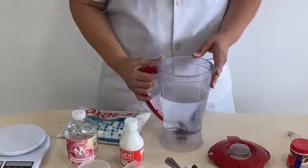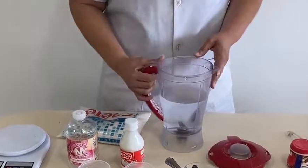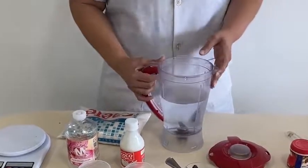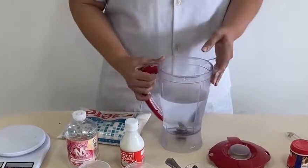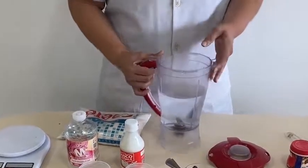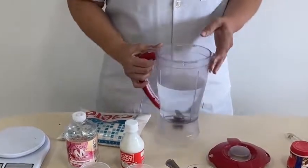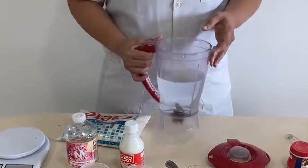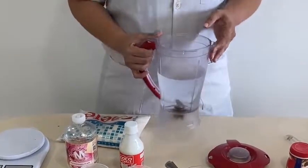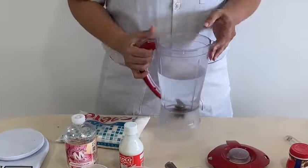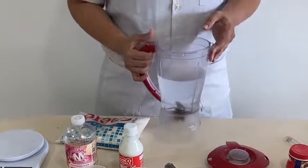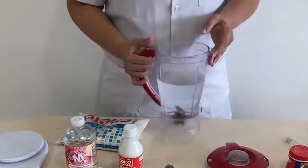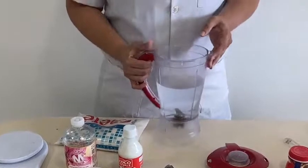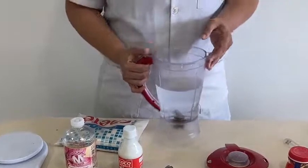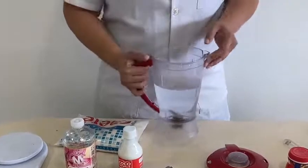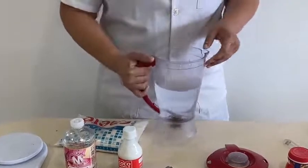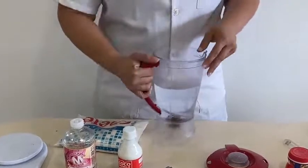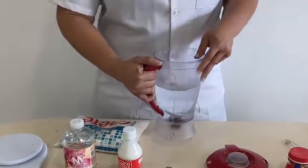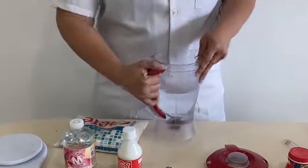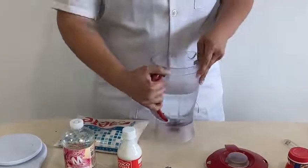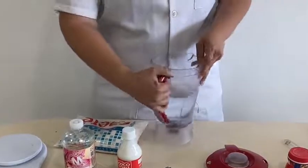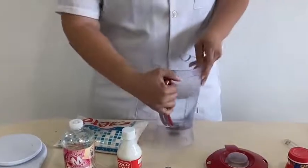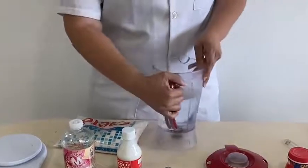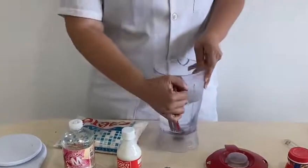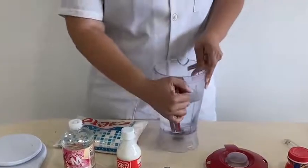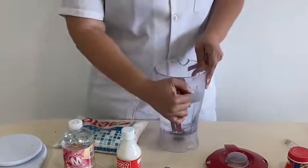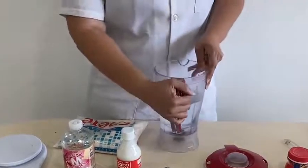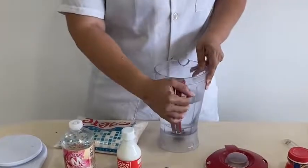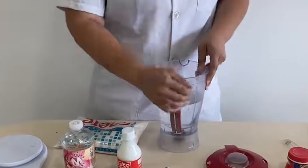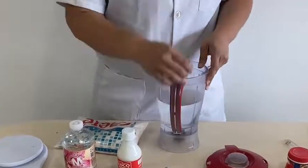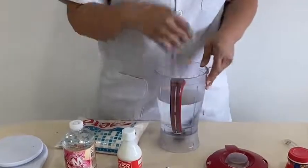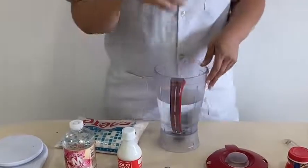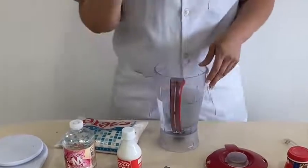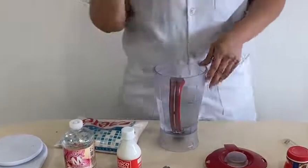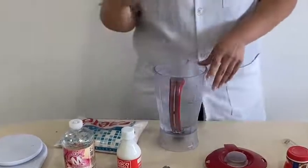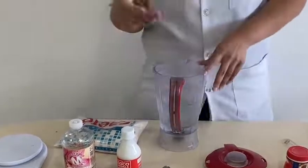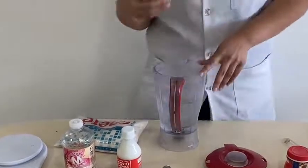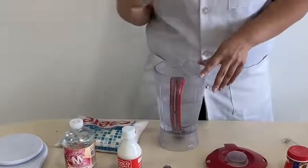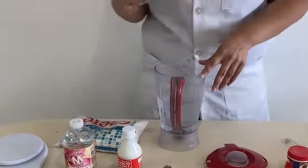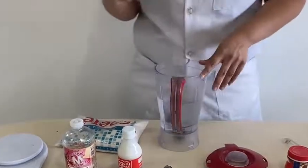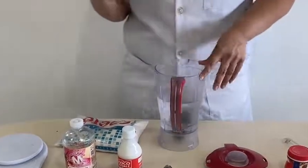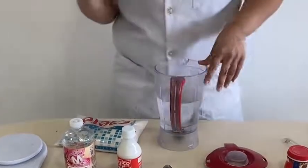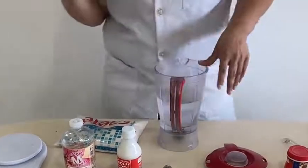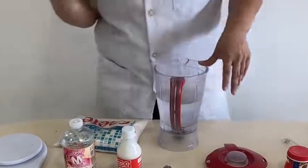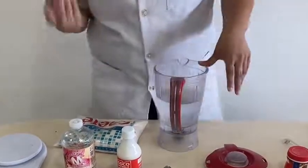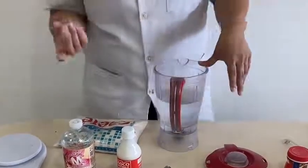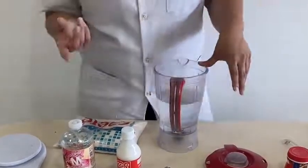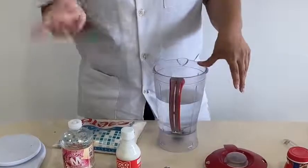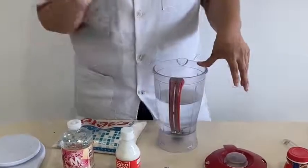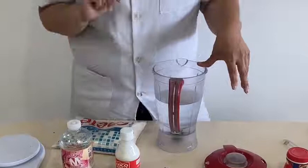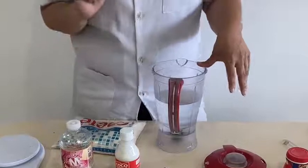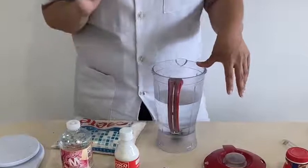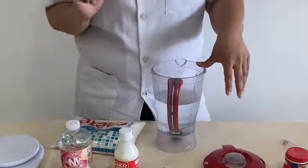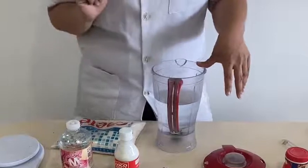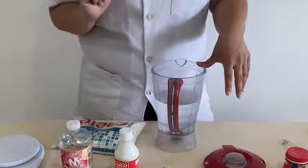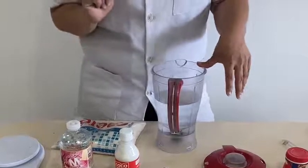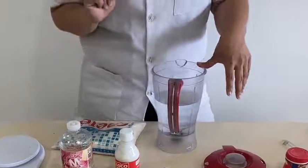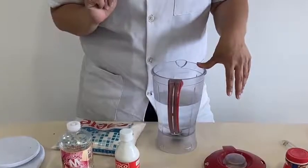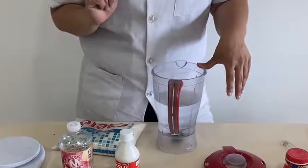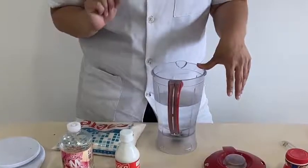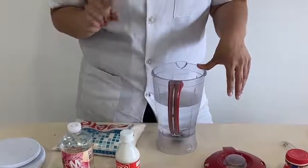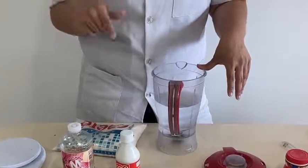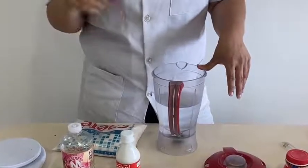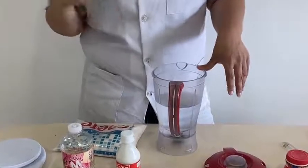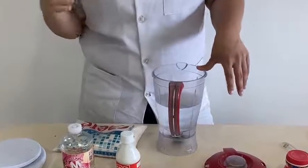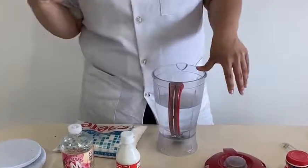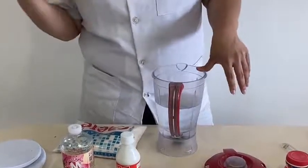quê? Sobre litro e mililitro, que às vezes aparecem na embalagem como ml. Lembra que a Pro falou aqui na